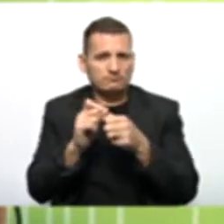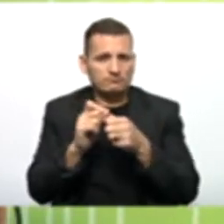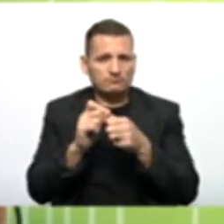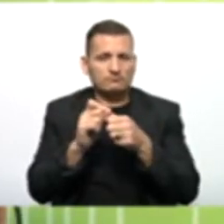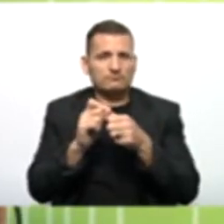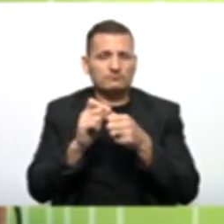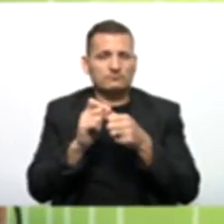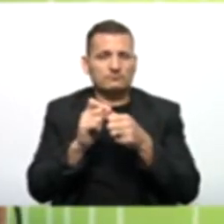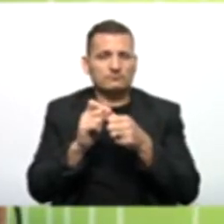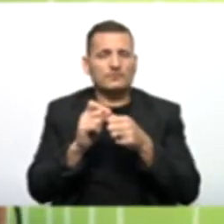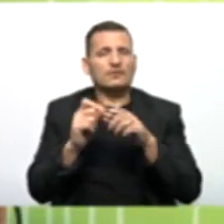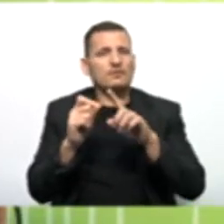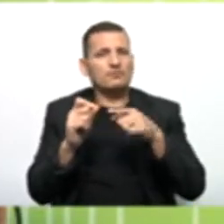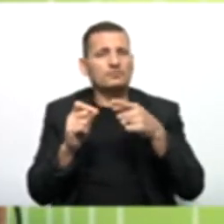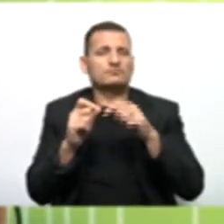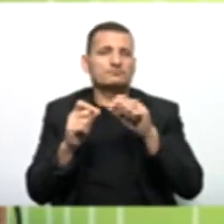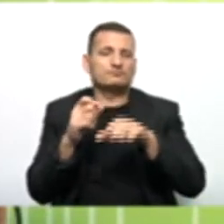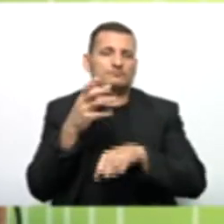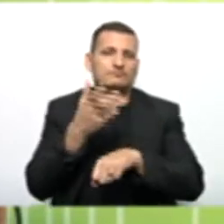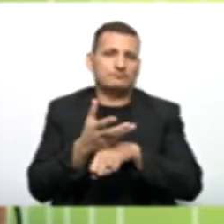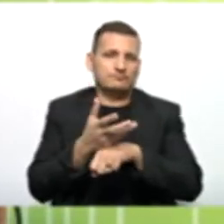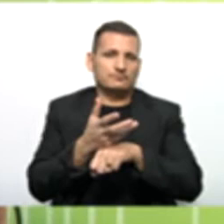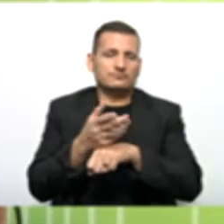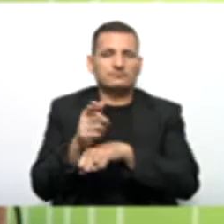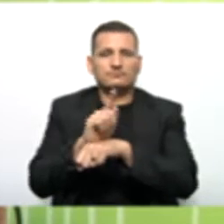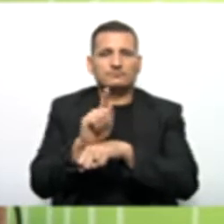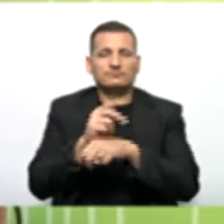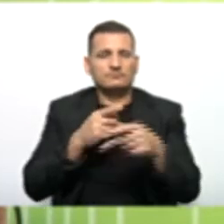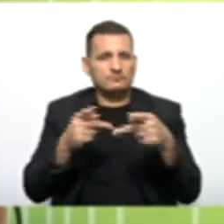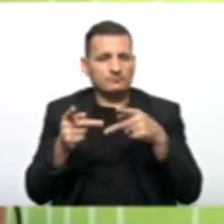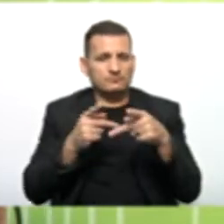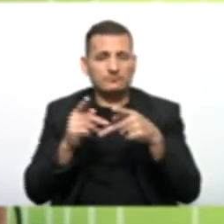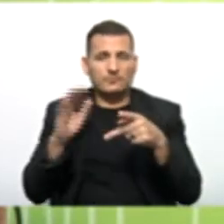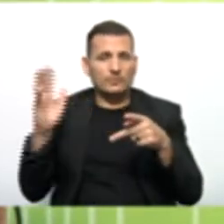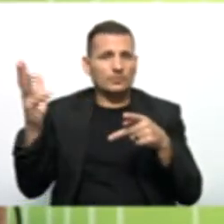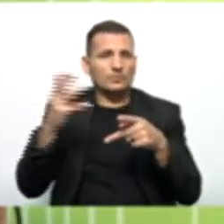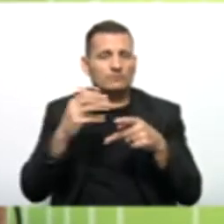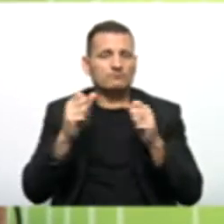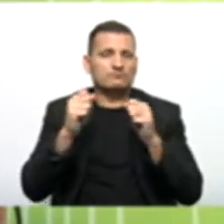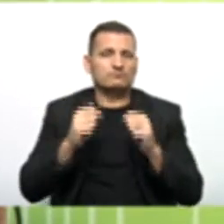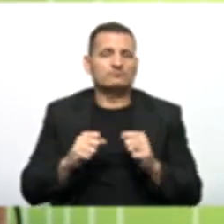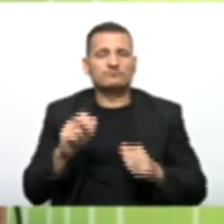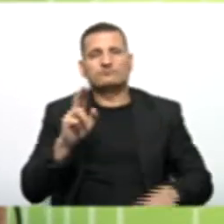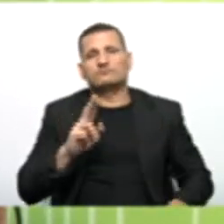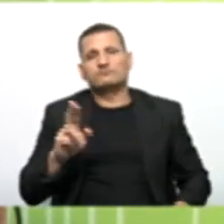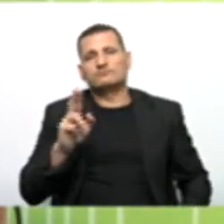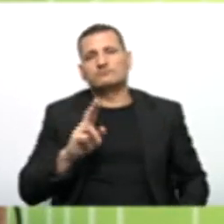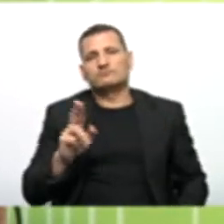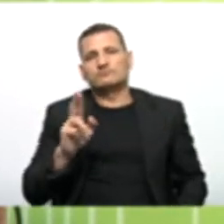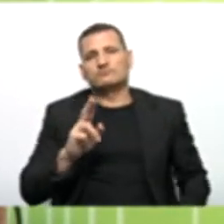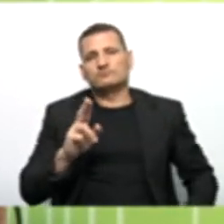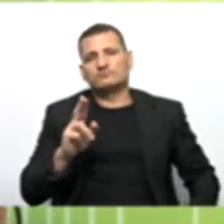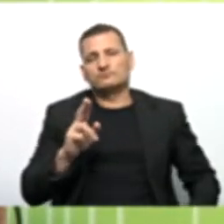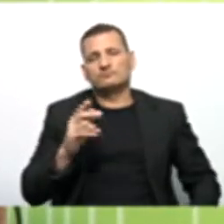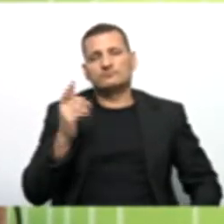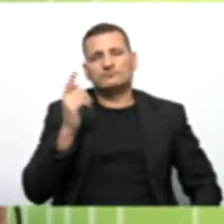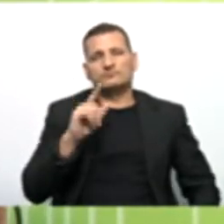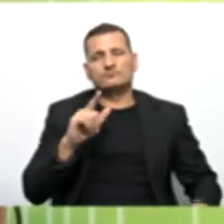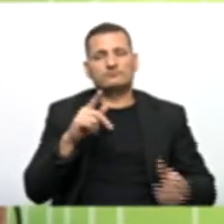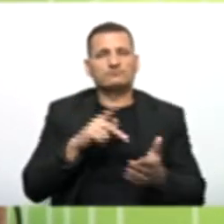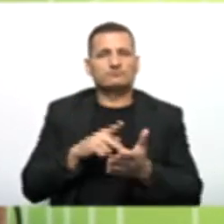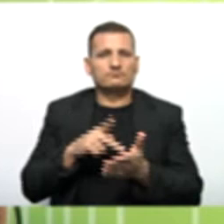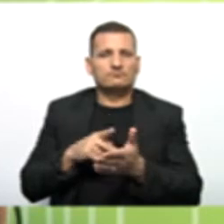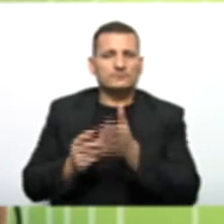isso como uma disciplina, como gerenciamento de projetos, para que todos possam estar utilizando e aí a gente consiga realmente atender